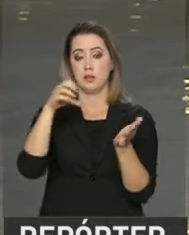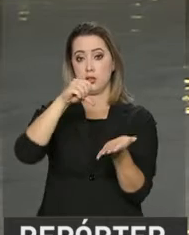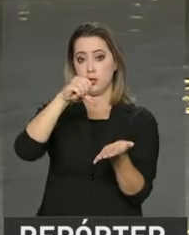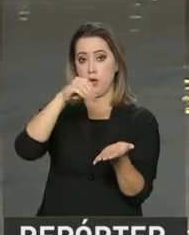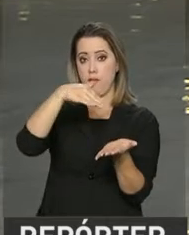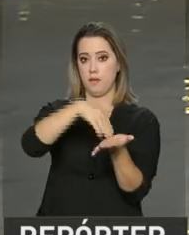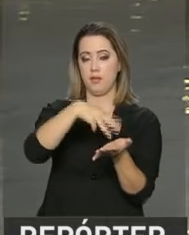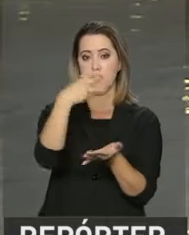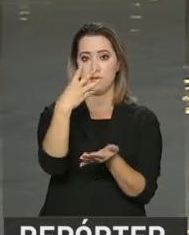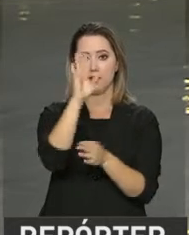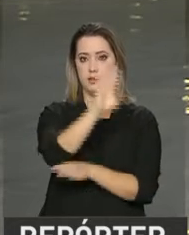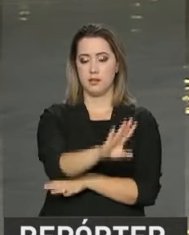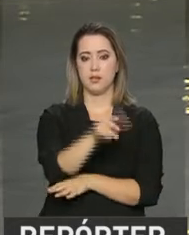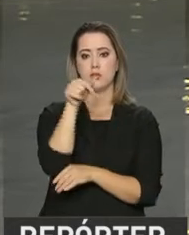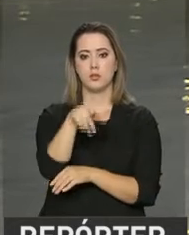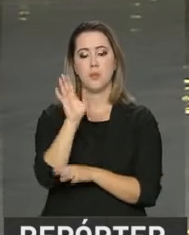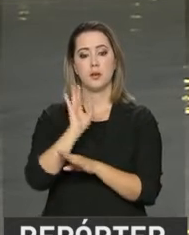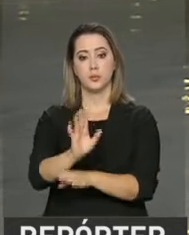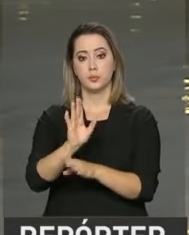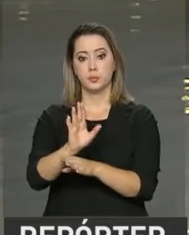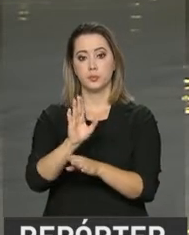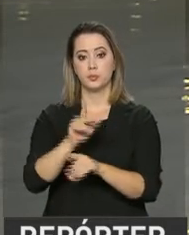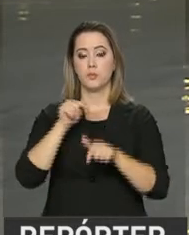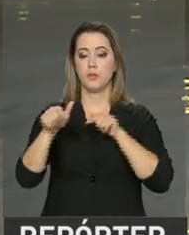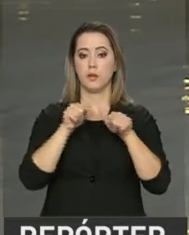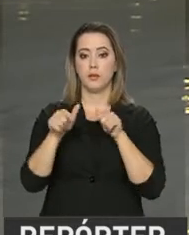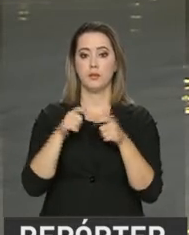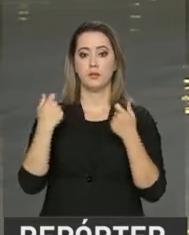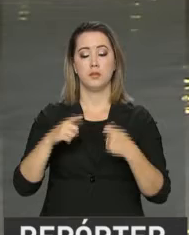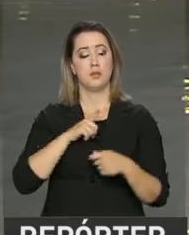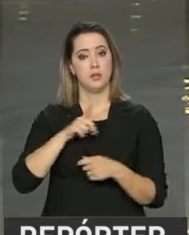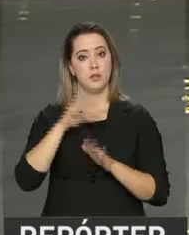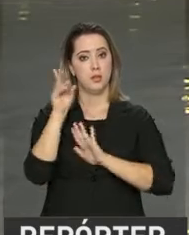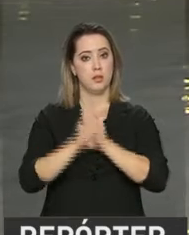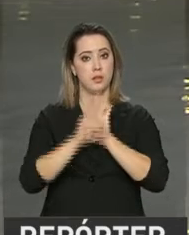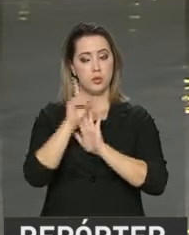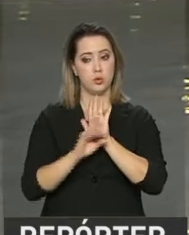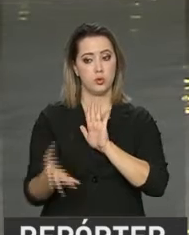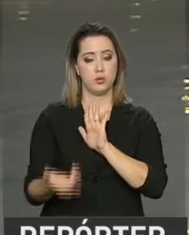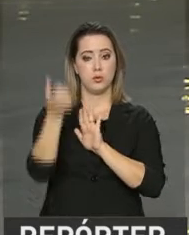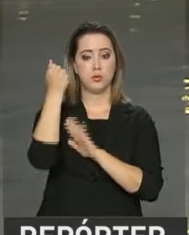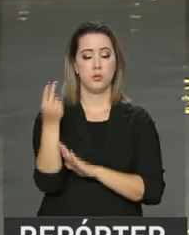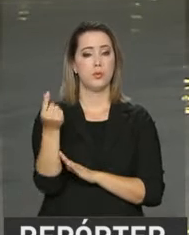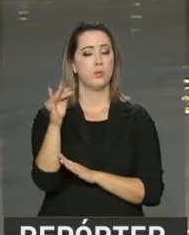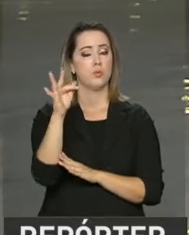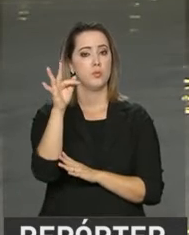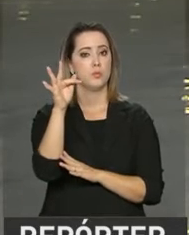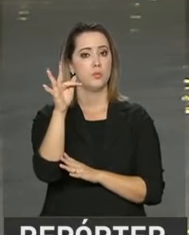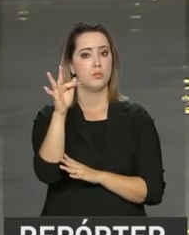manhã às 3 da tarde para auxiliar os trabalhadores que têm direito a sacar os valores das